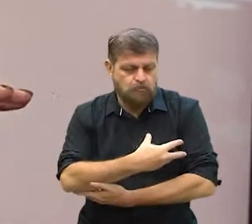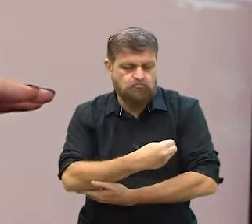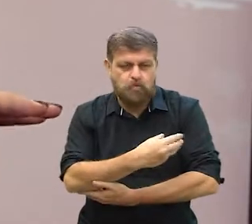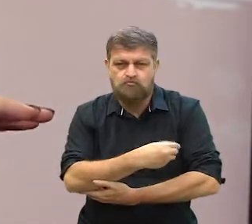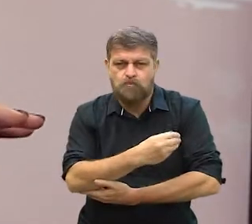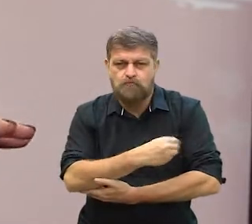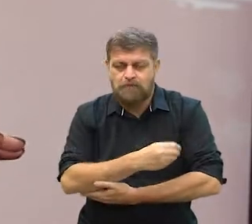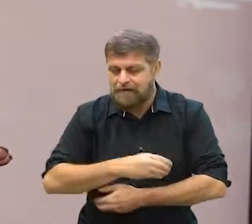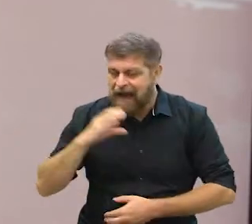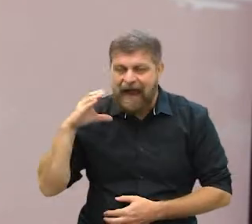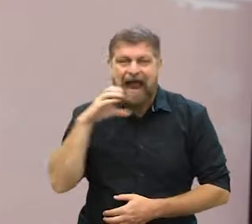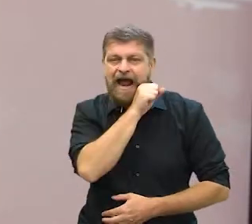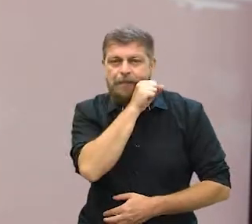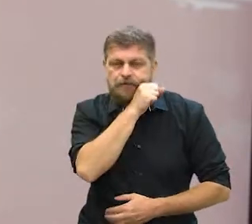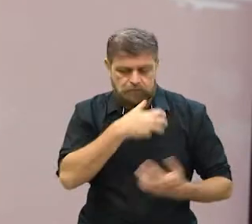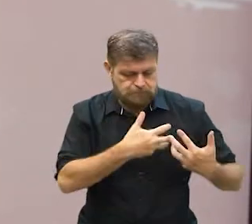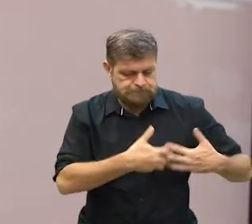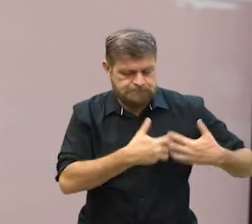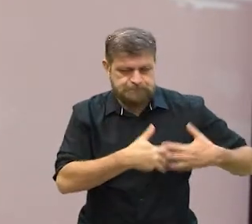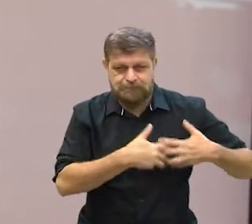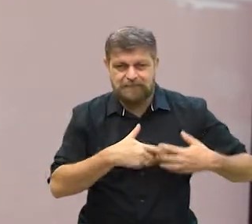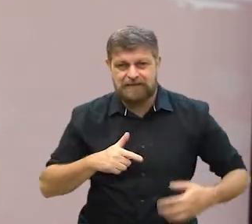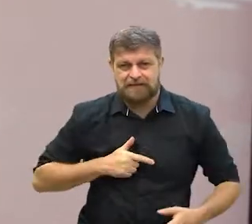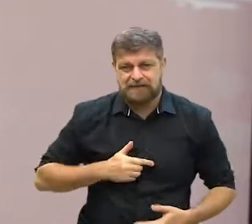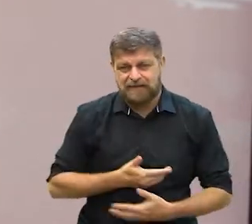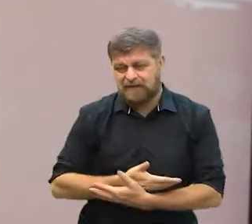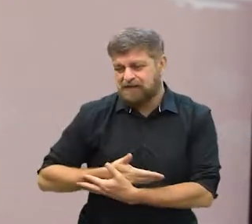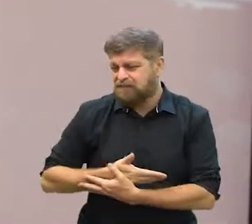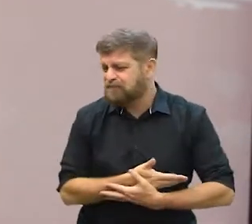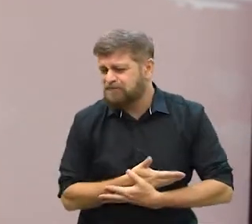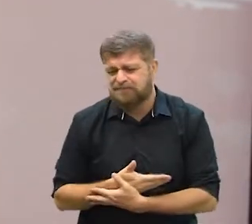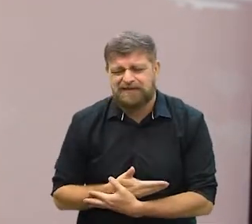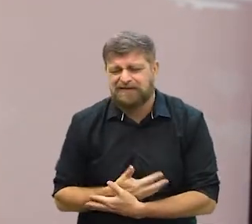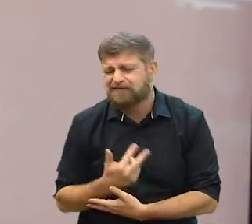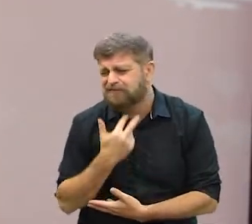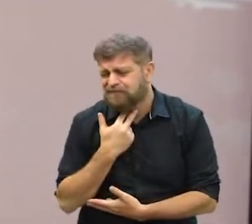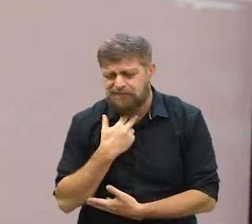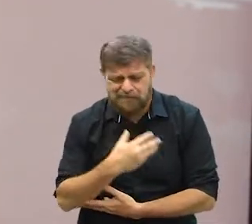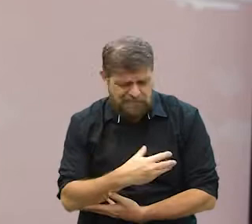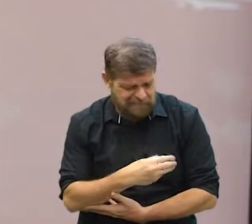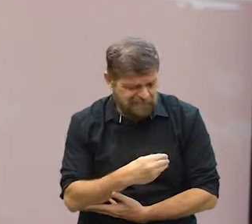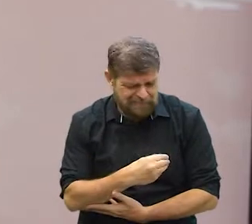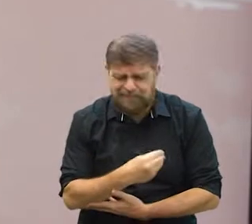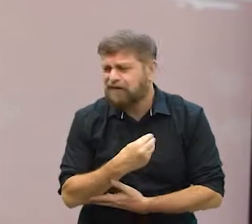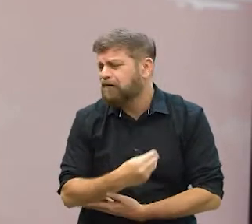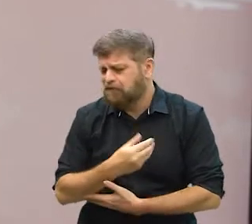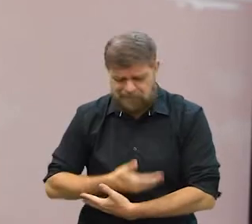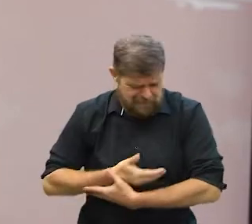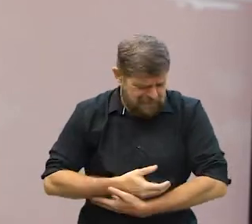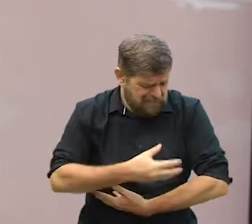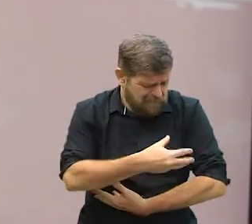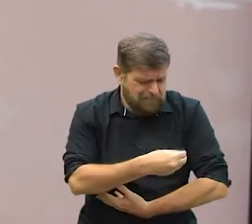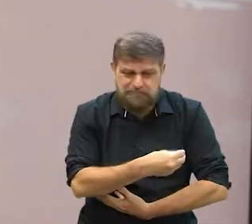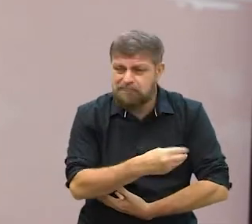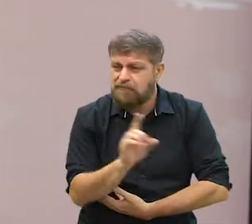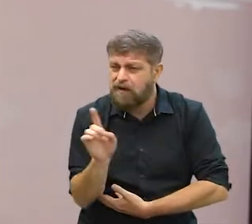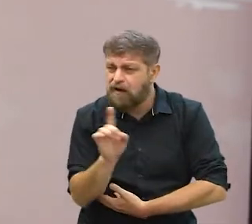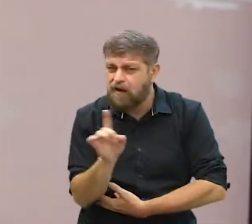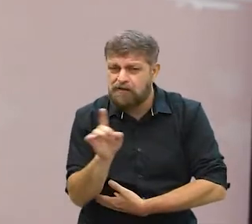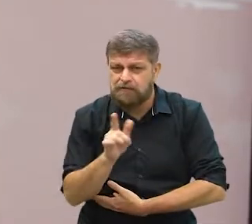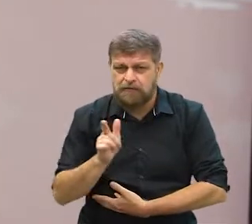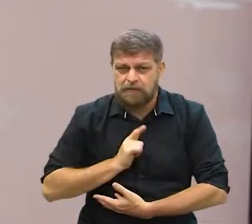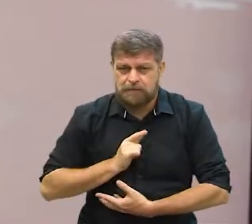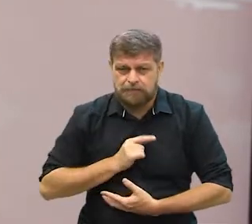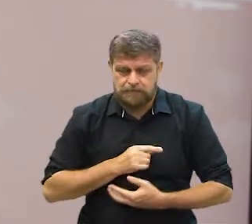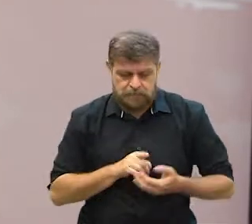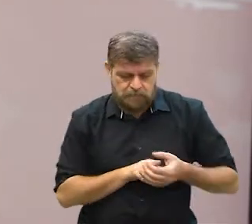Tem mulheres, tem mães aí que já colocam o bebê no peito e ele pega rapidamente. Mas agora tem bebê que não pega de jeito nenhum. E aí, como que